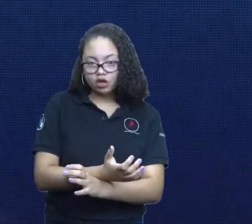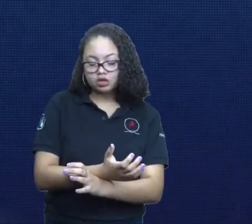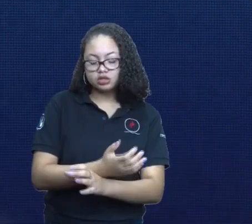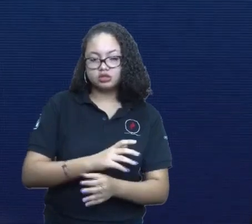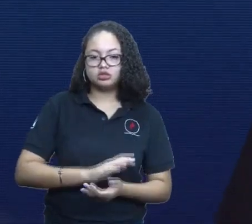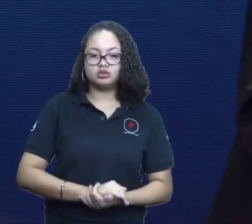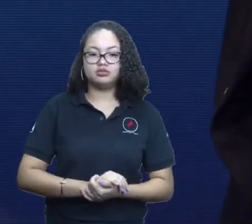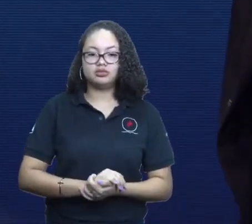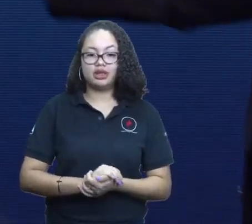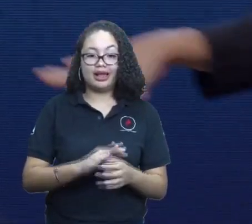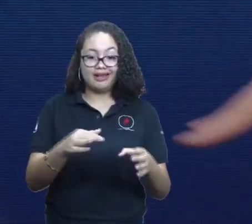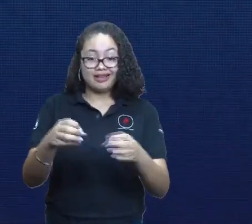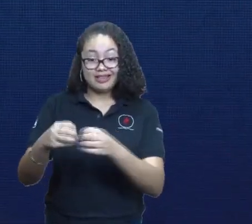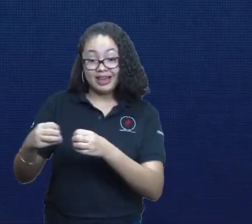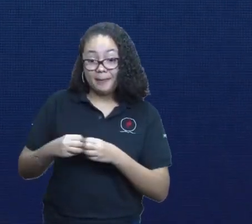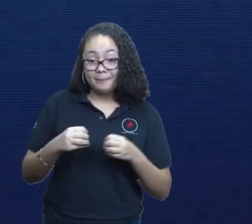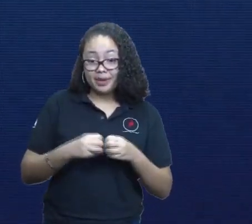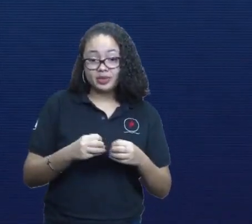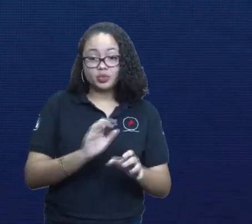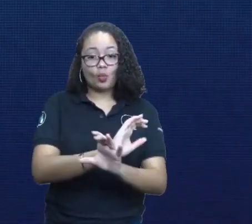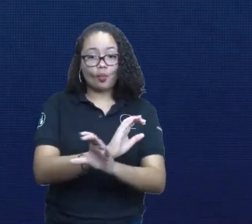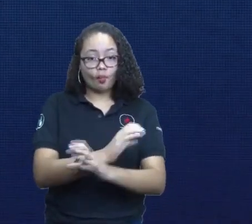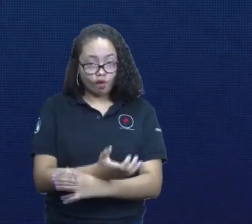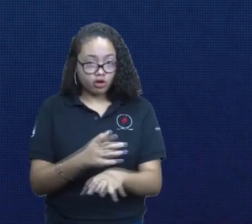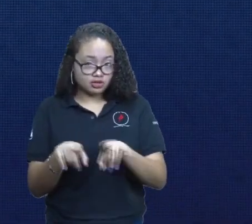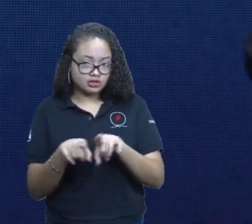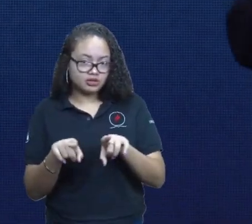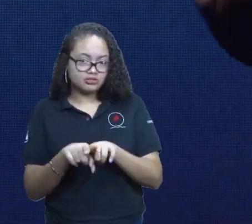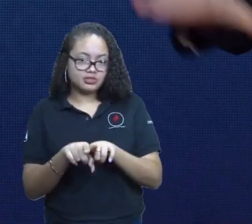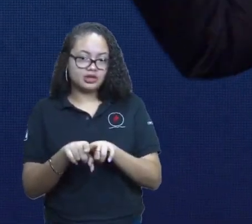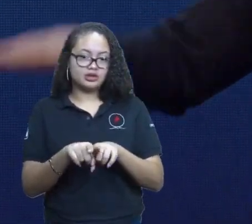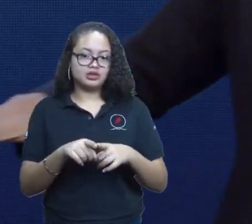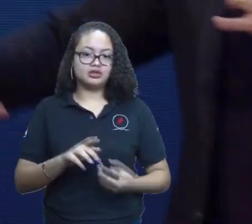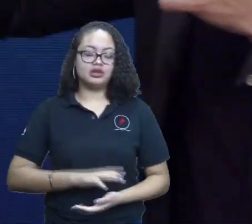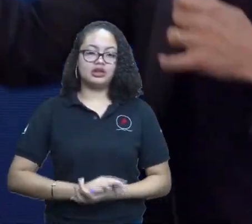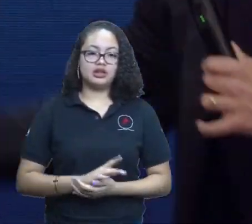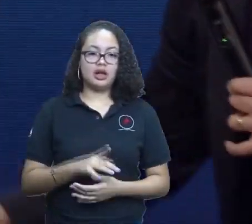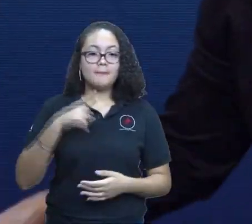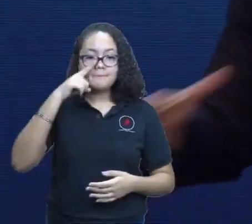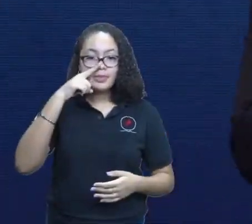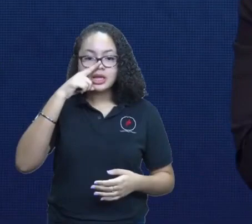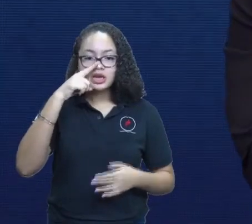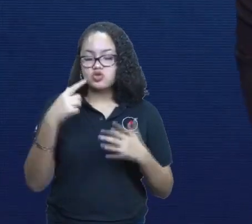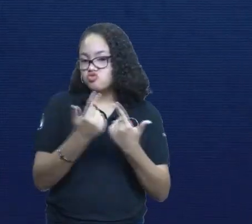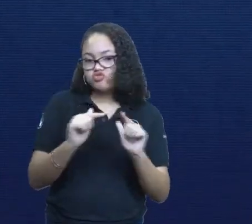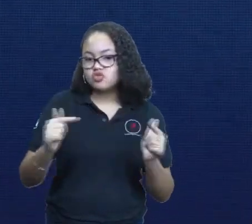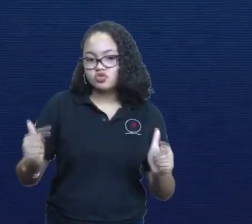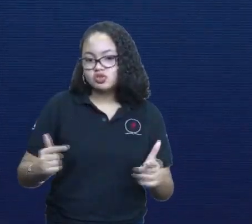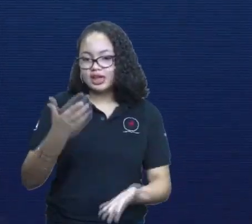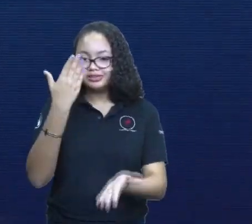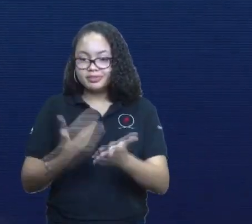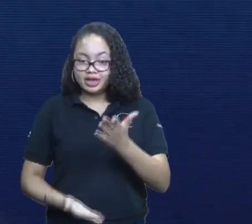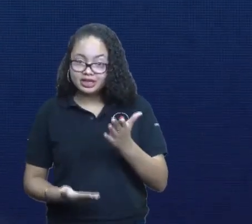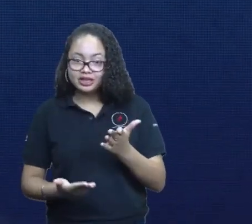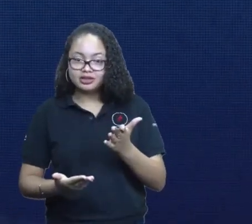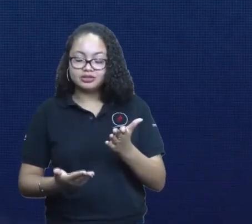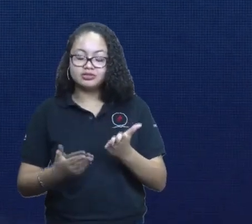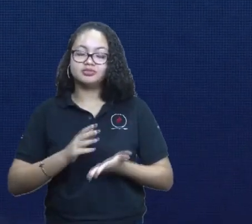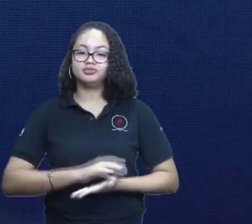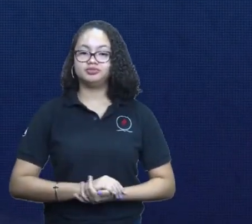E cujas proximidades também fossem secas não haveria risco nenhum de perder do jeito que